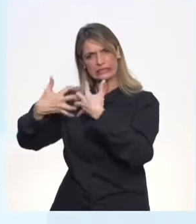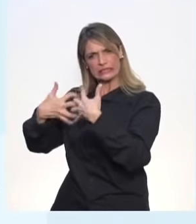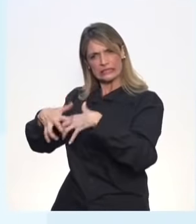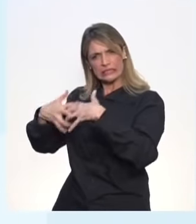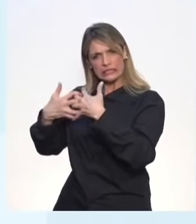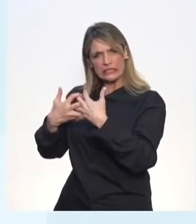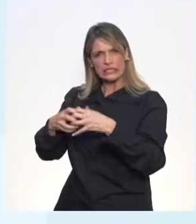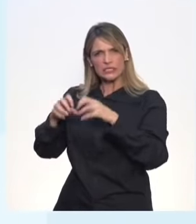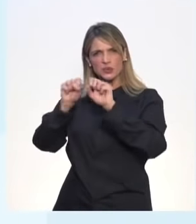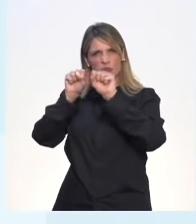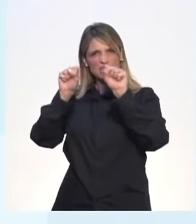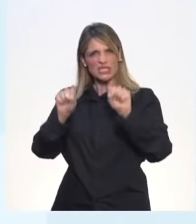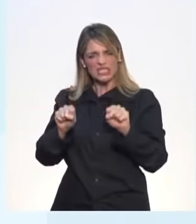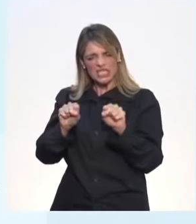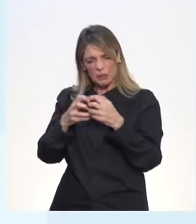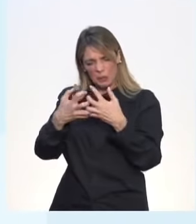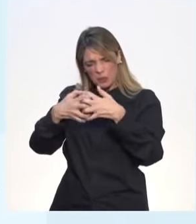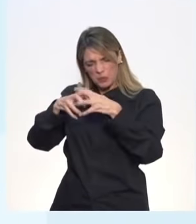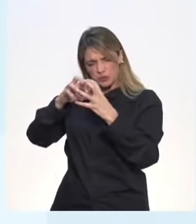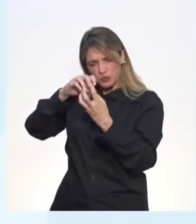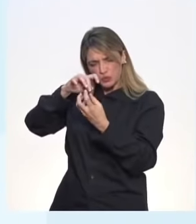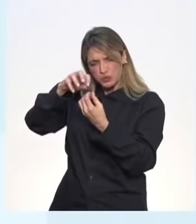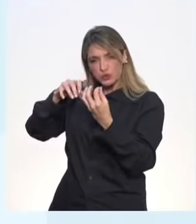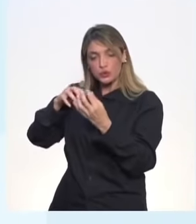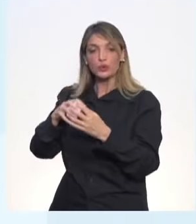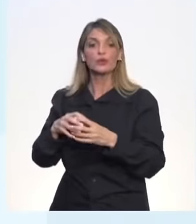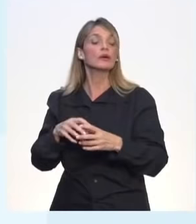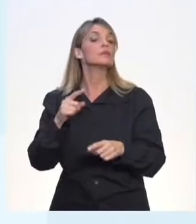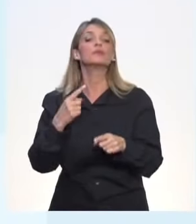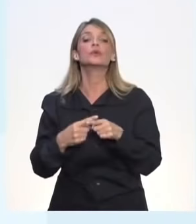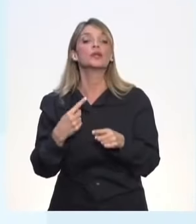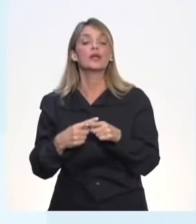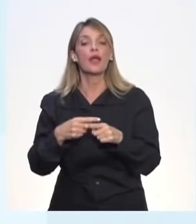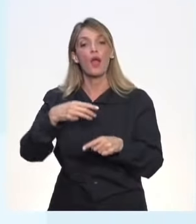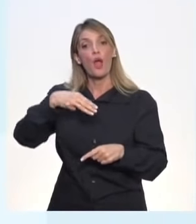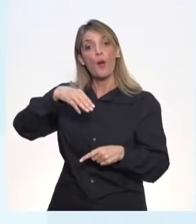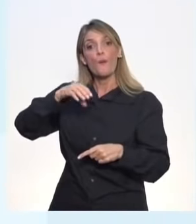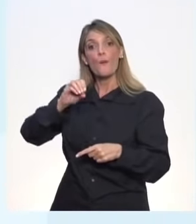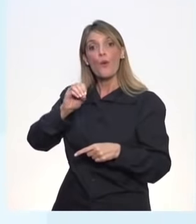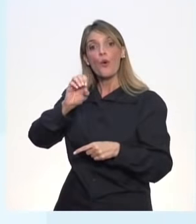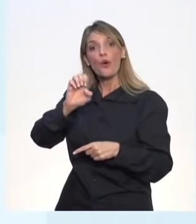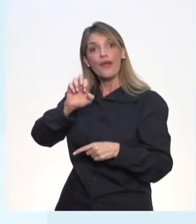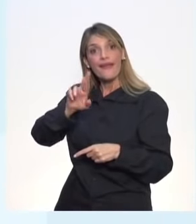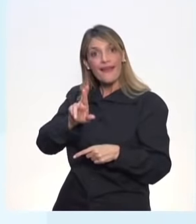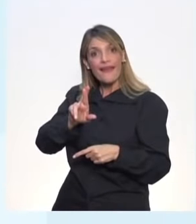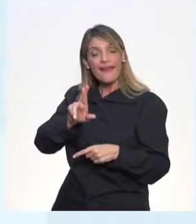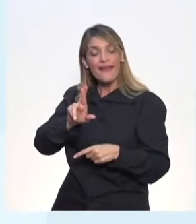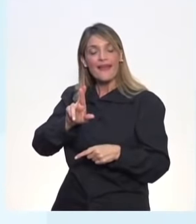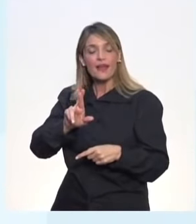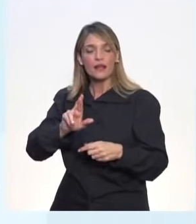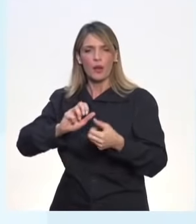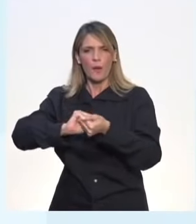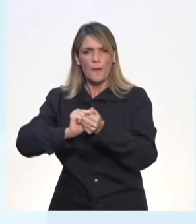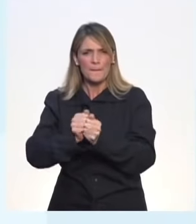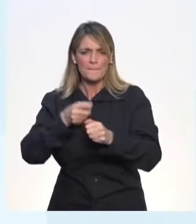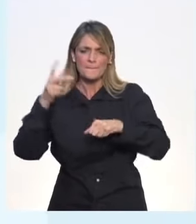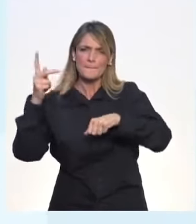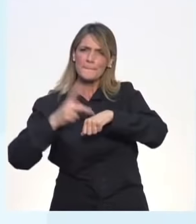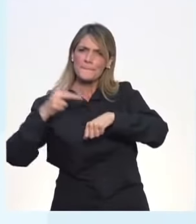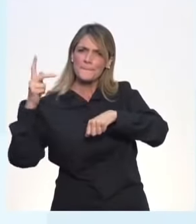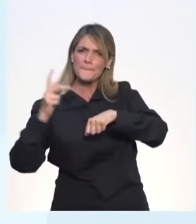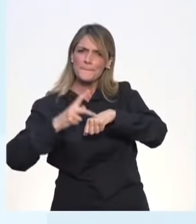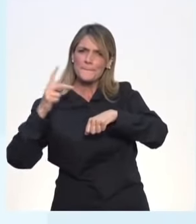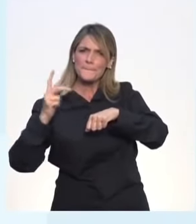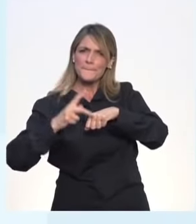sistemas é para mu e por isso chamada Moinhos né giro ali na verdade uma pedra que chama bom né para você